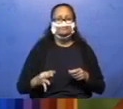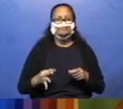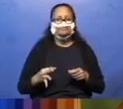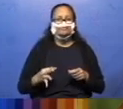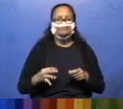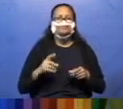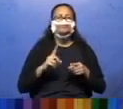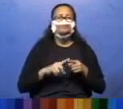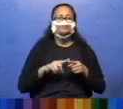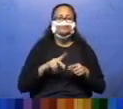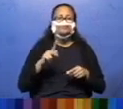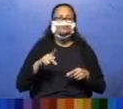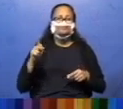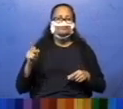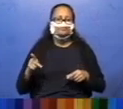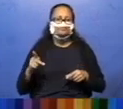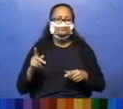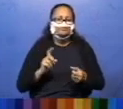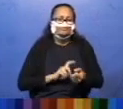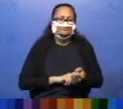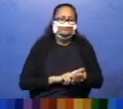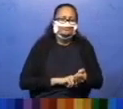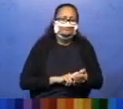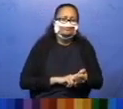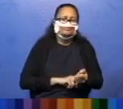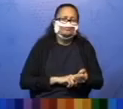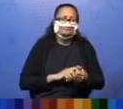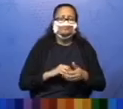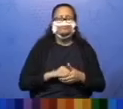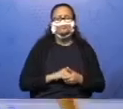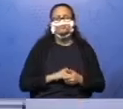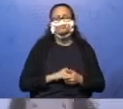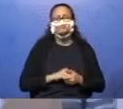ficar zangada. Ó, dei até uma dica para vocês.